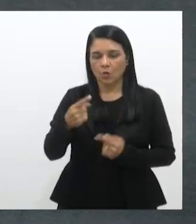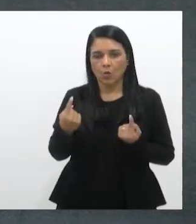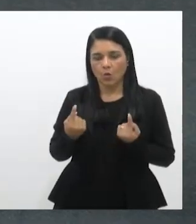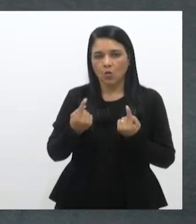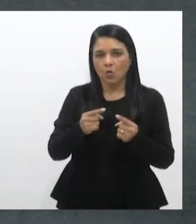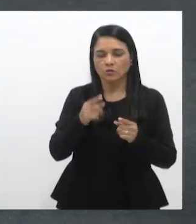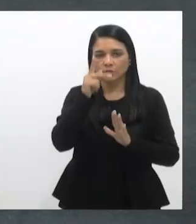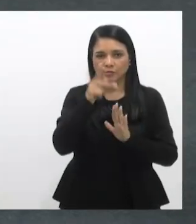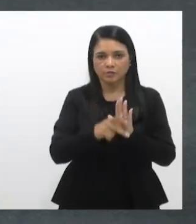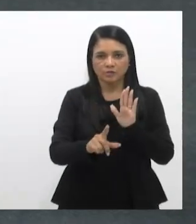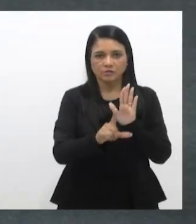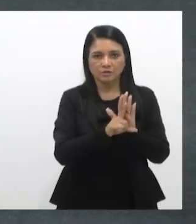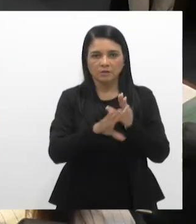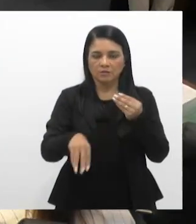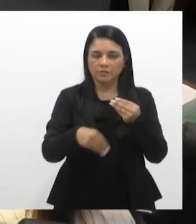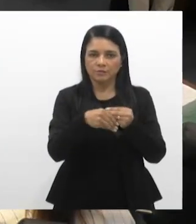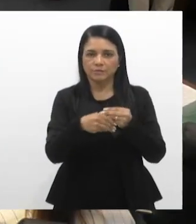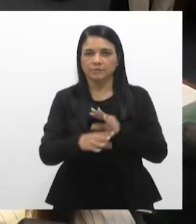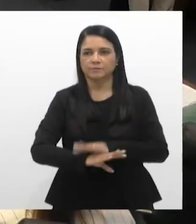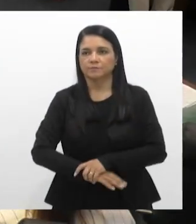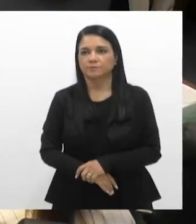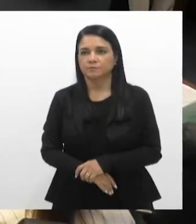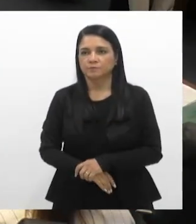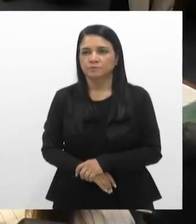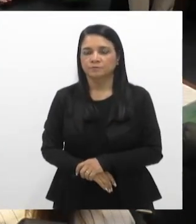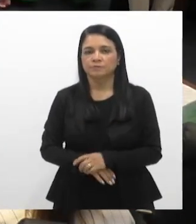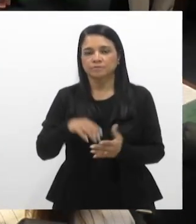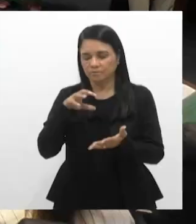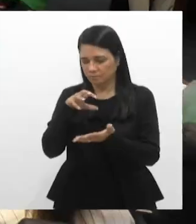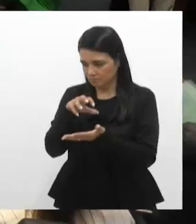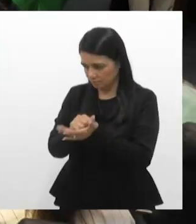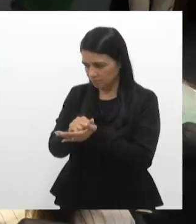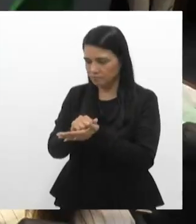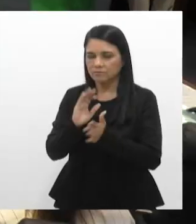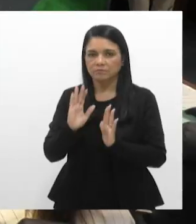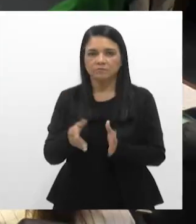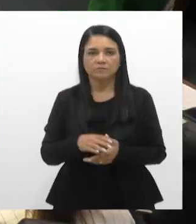esse projeto de lei complementar. Registrado.